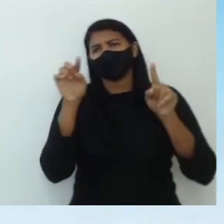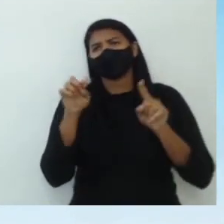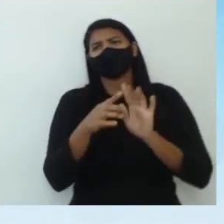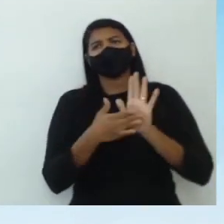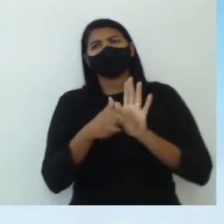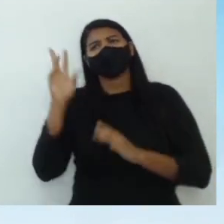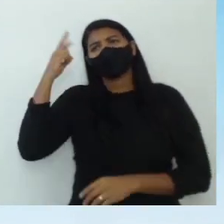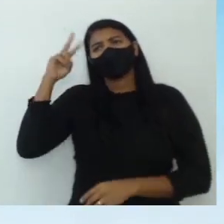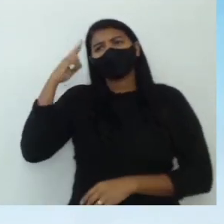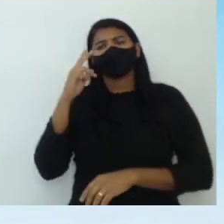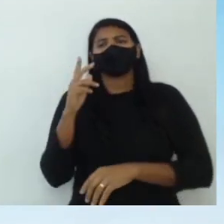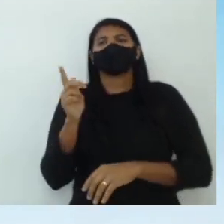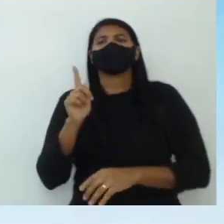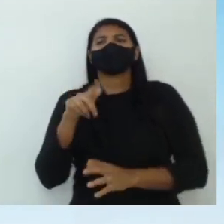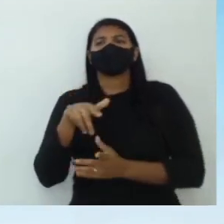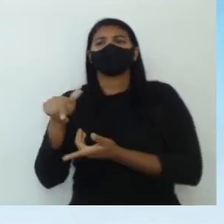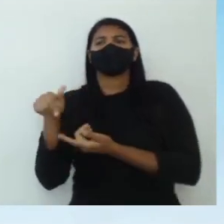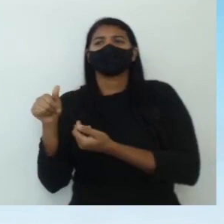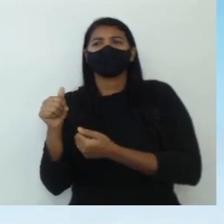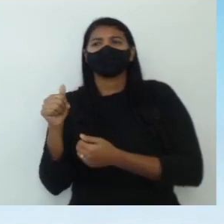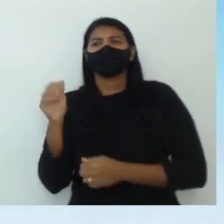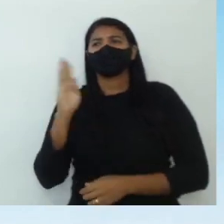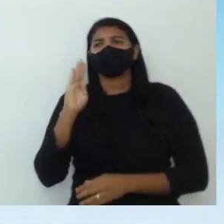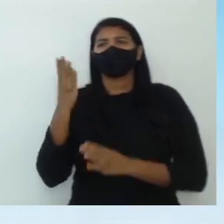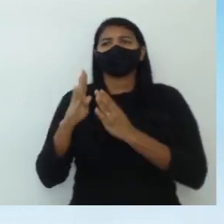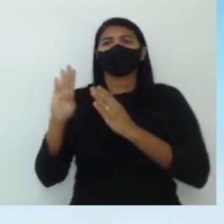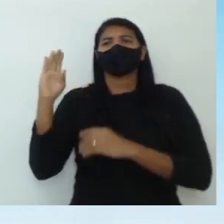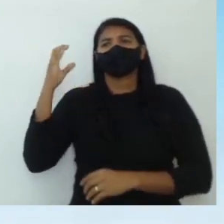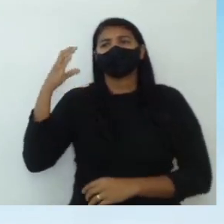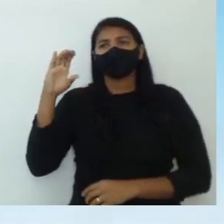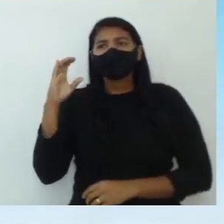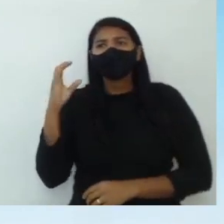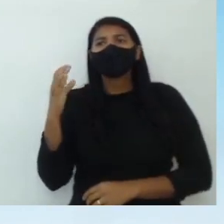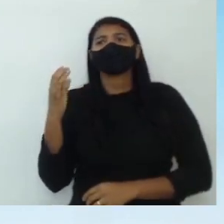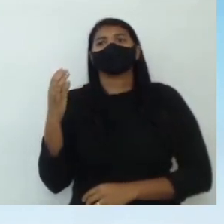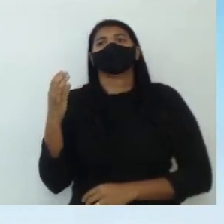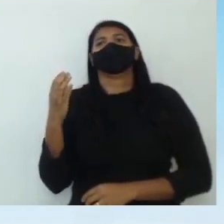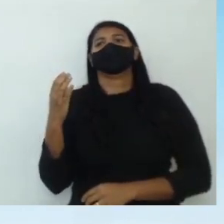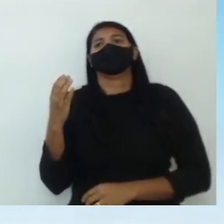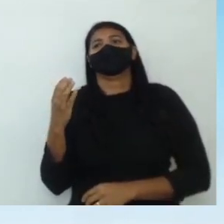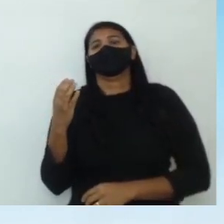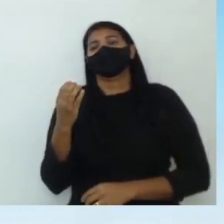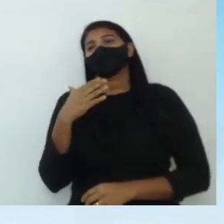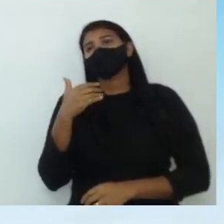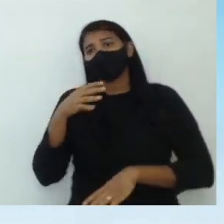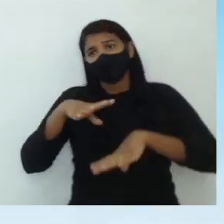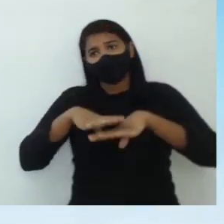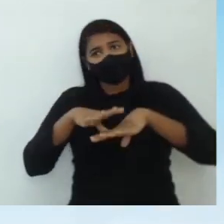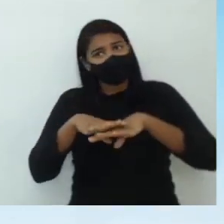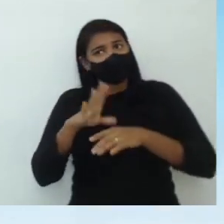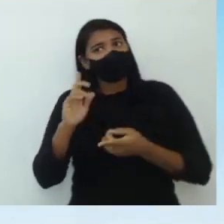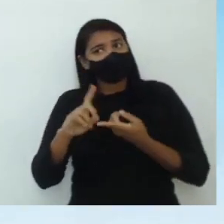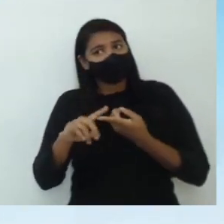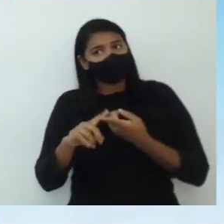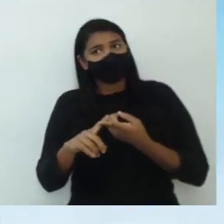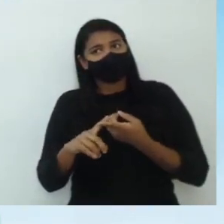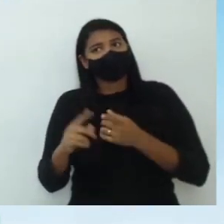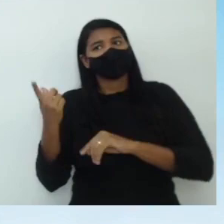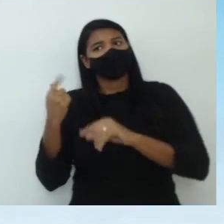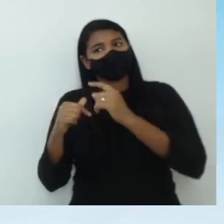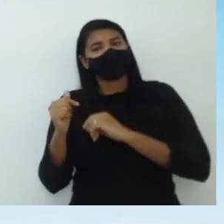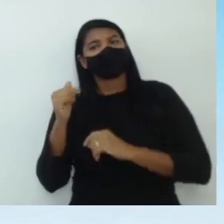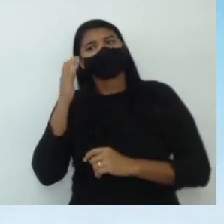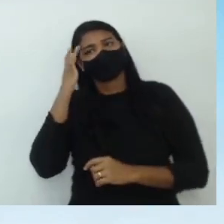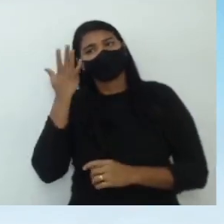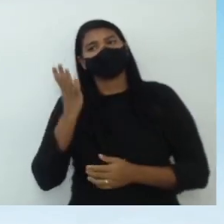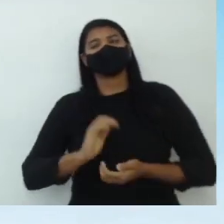história, geografia, biologia, ciências, né, que isso dá muito pano para manga, matemática também, a estatística dos impactos e